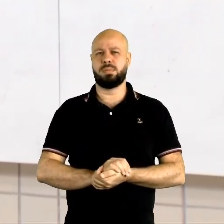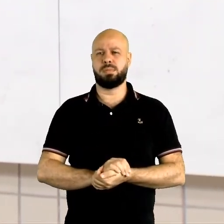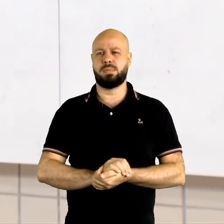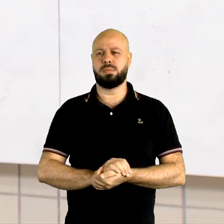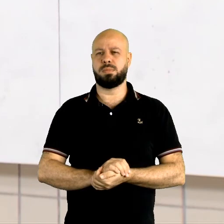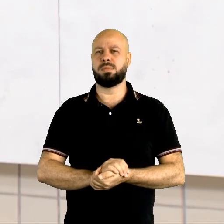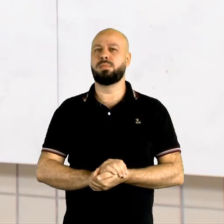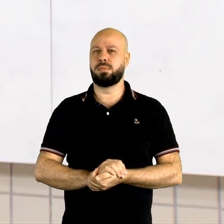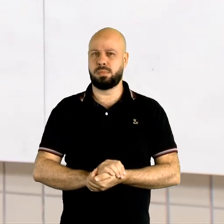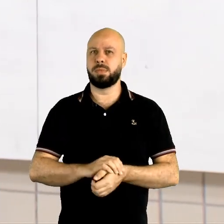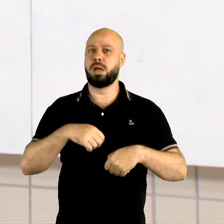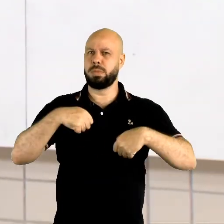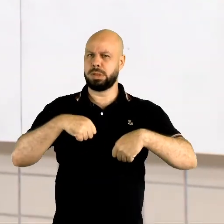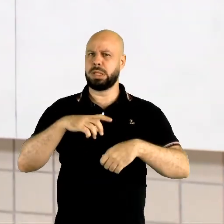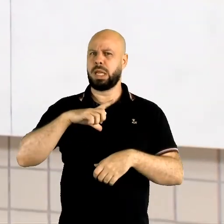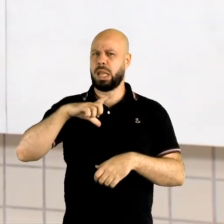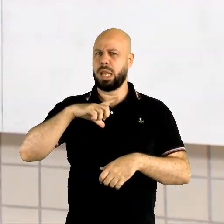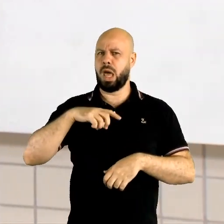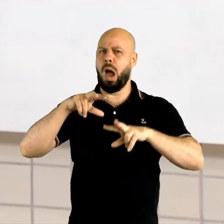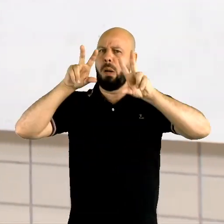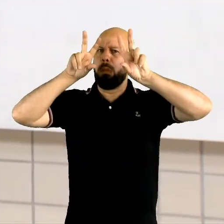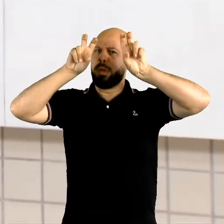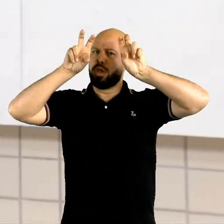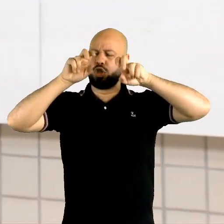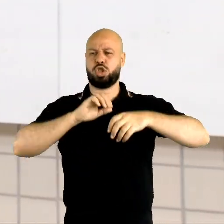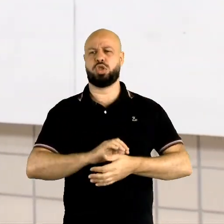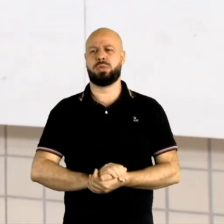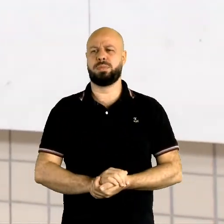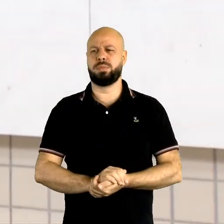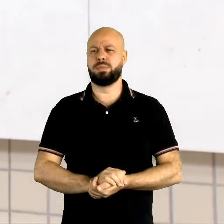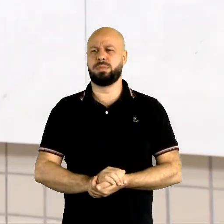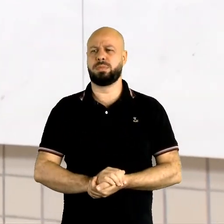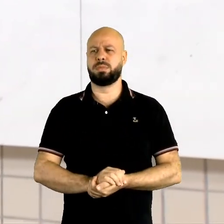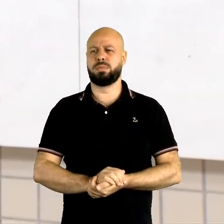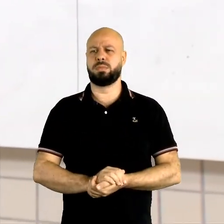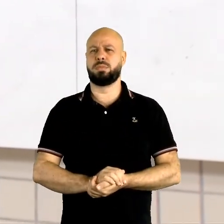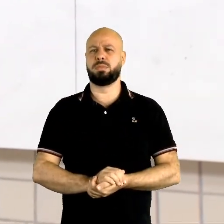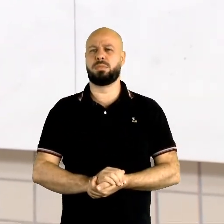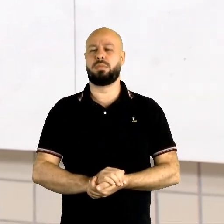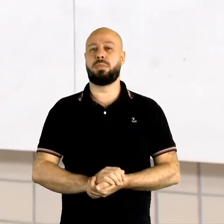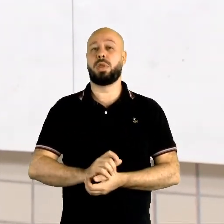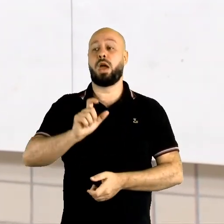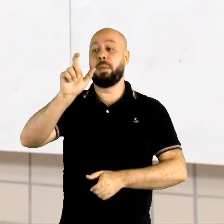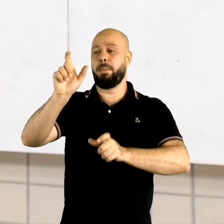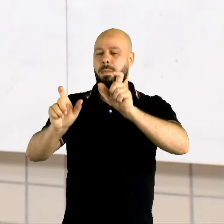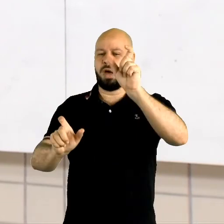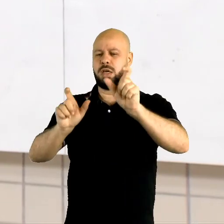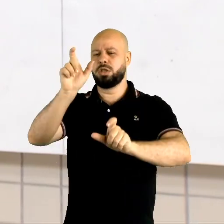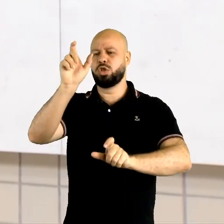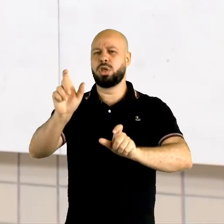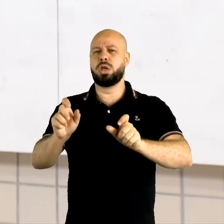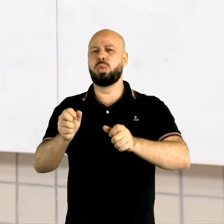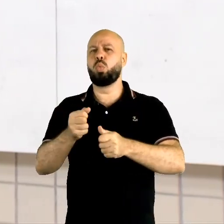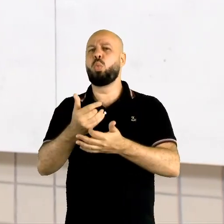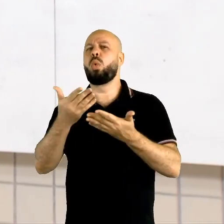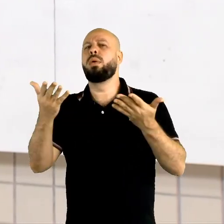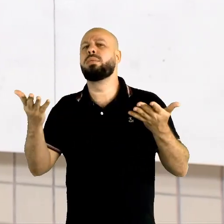O título, você é um ponto importante, você tem que ter. Quais são os personagens?